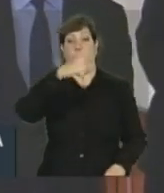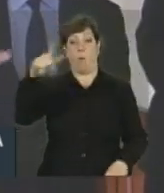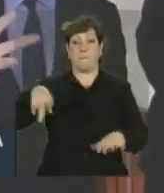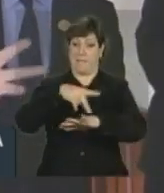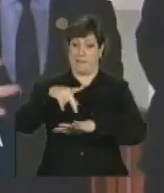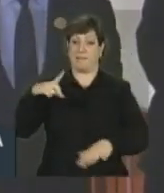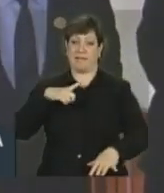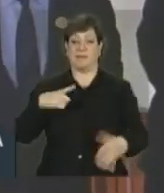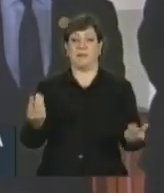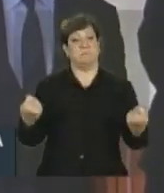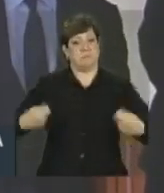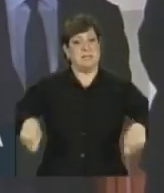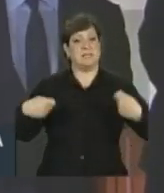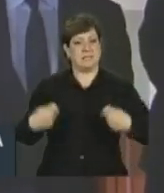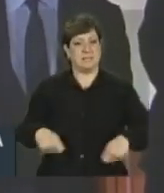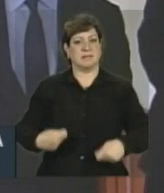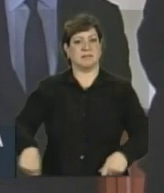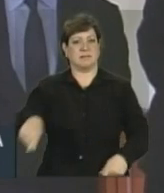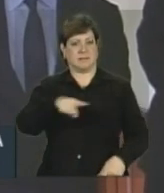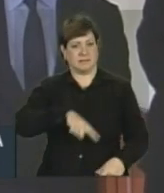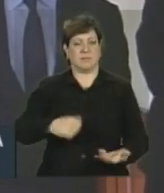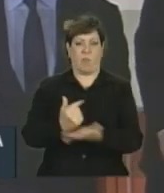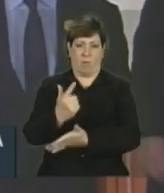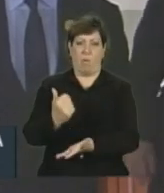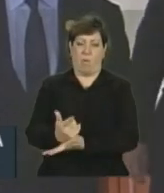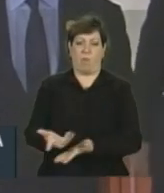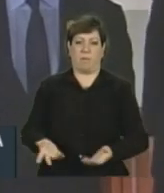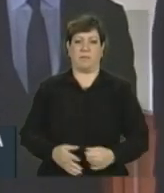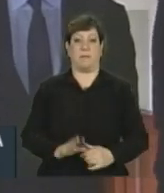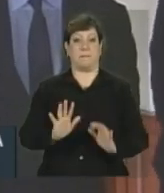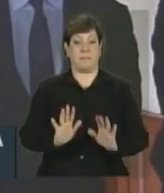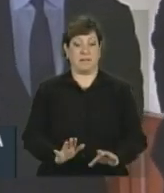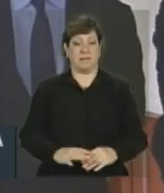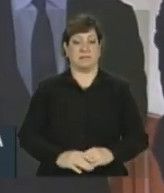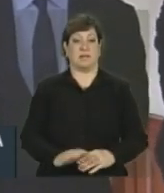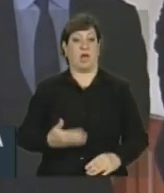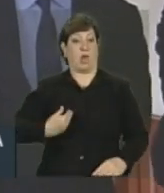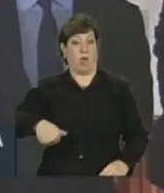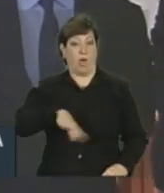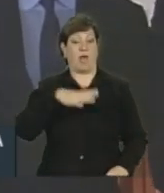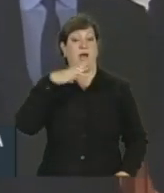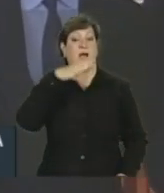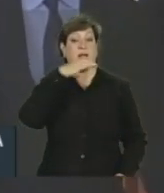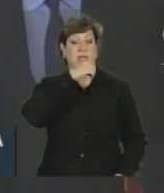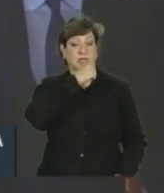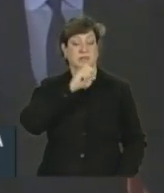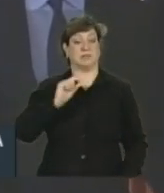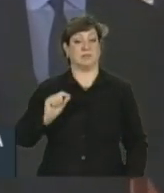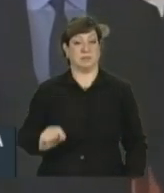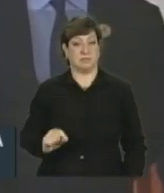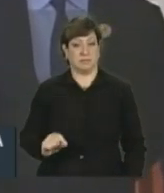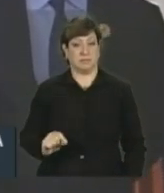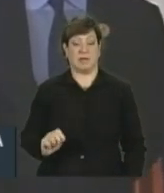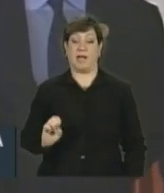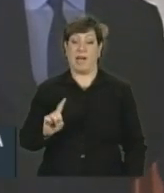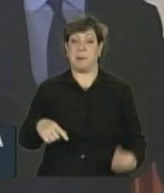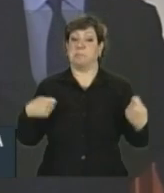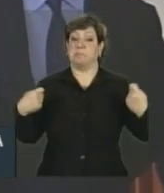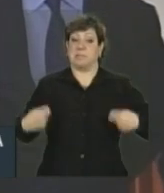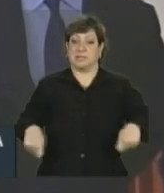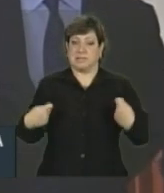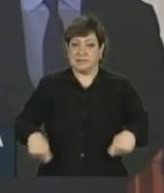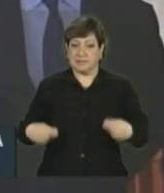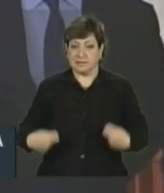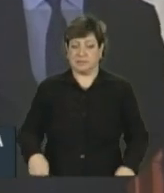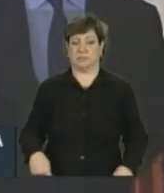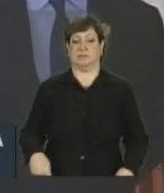e precisam dessas compras. Agora, nós achamos que é necessário que